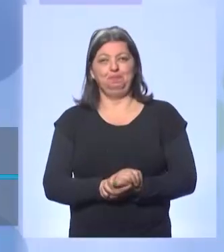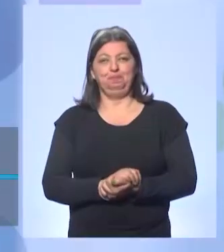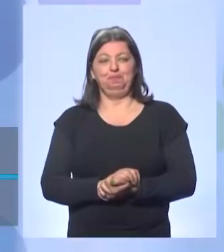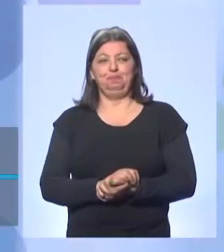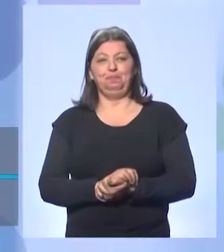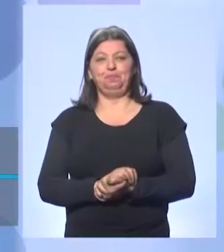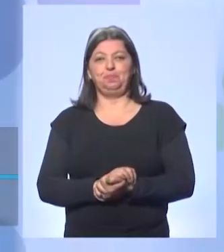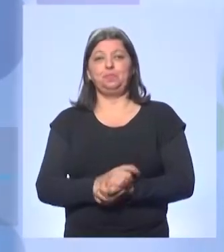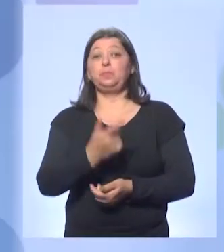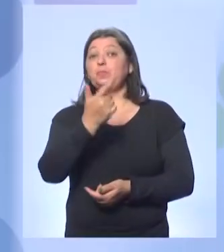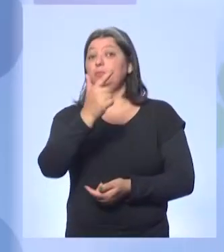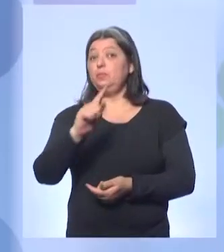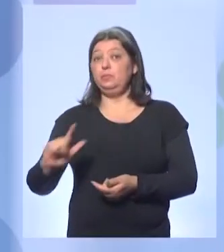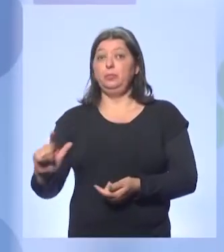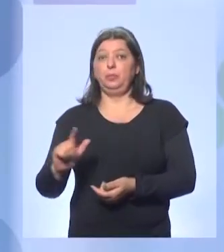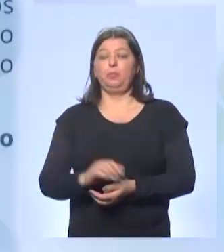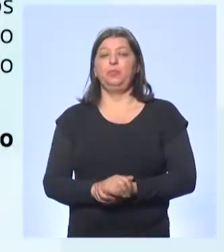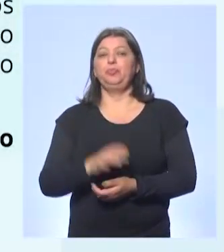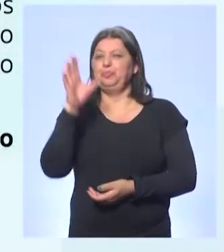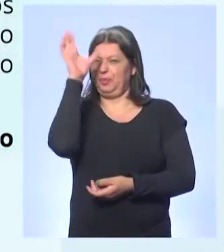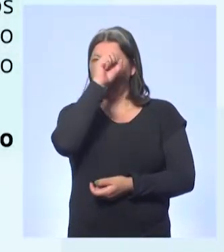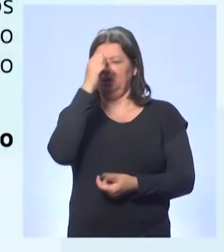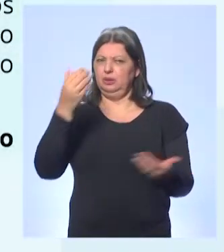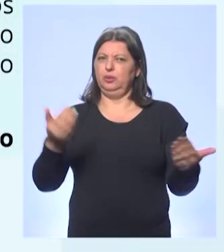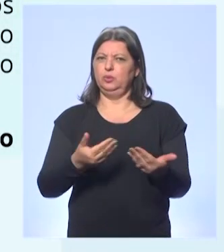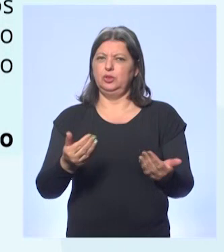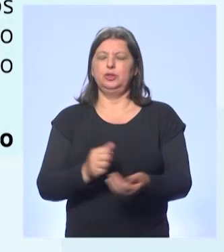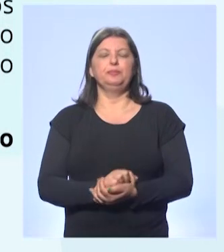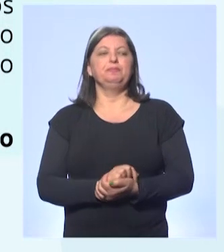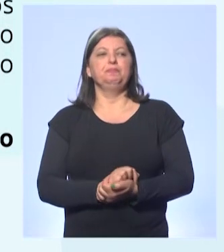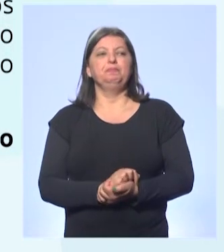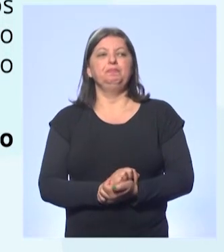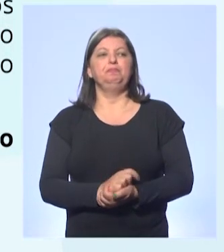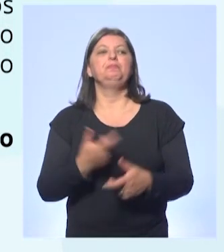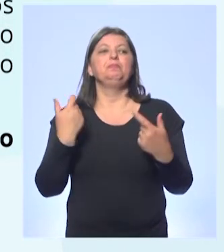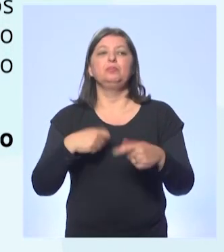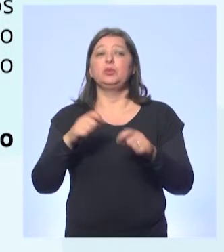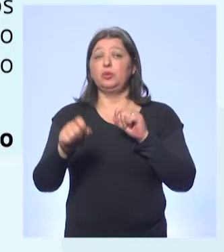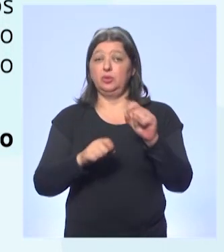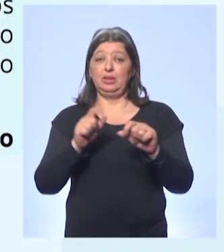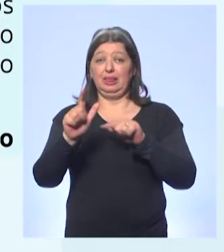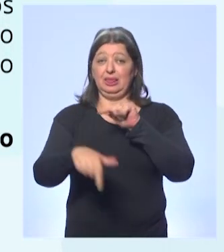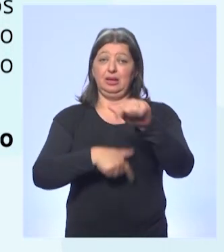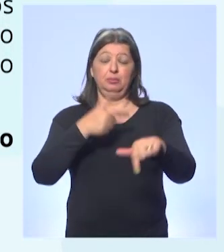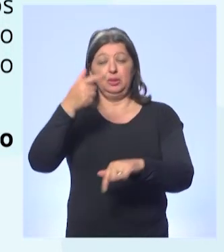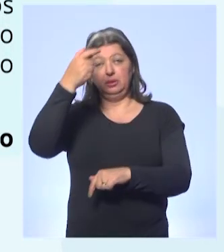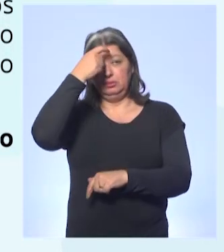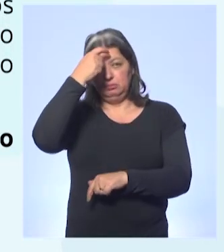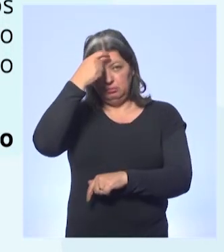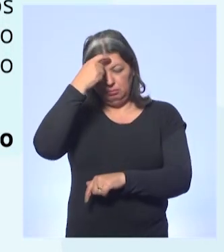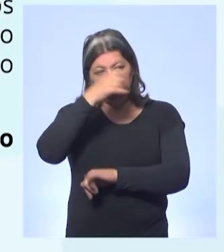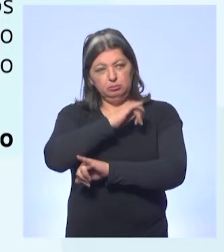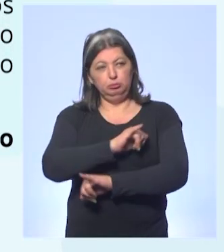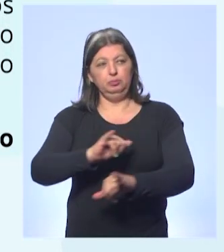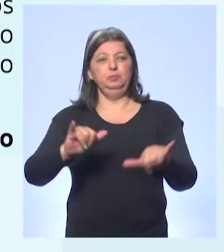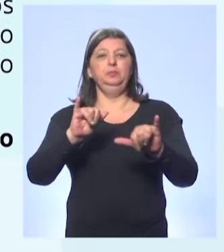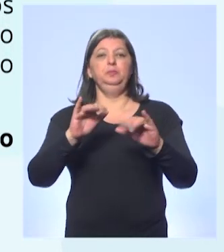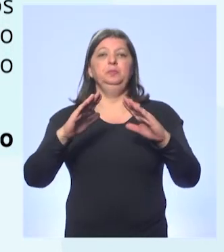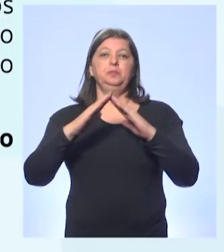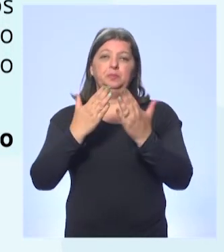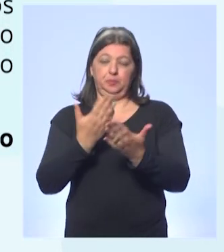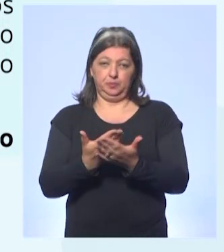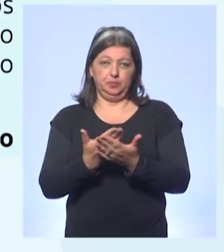Vamos a mais um para a gente aprender hoje. Então, vamos lá. Seria necessário um trabalho de conscientização nas